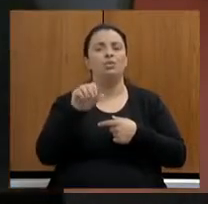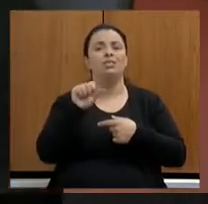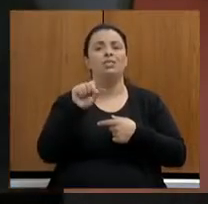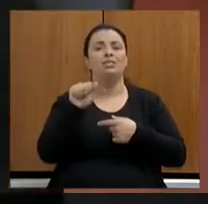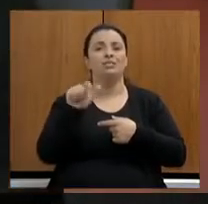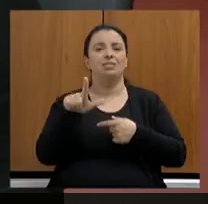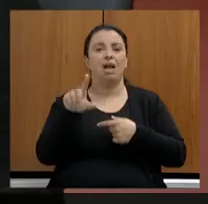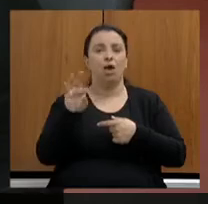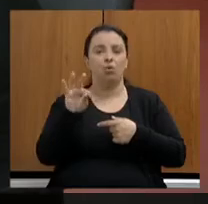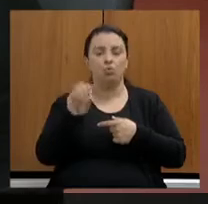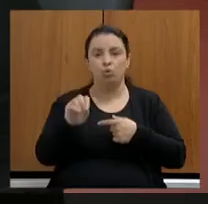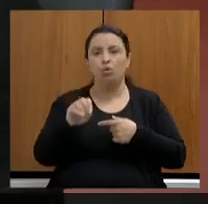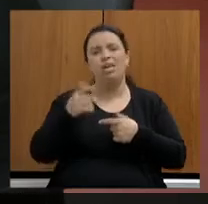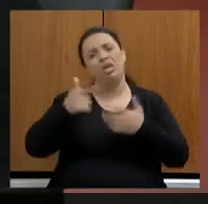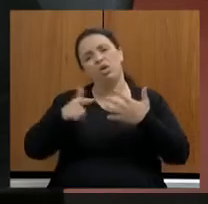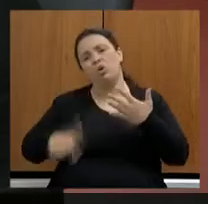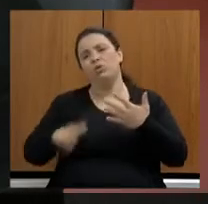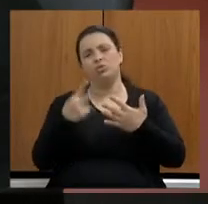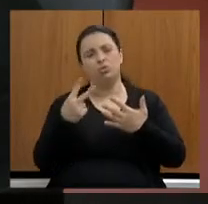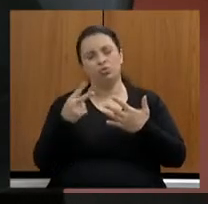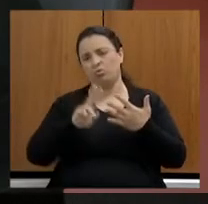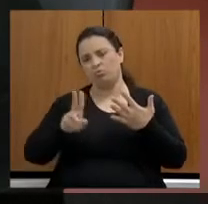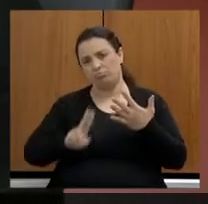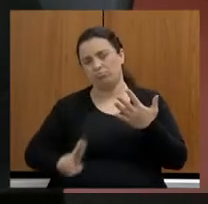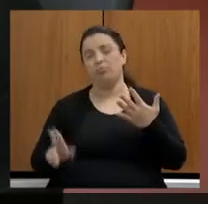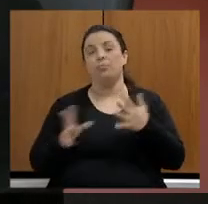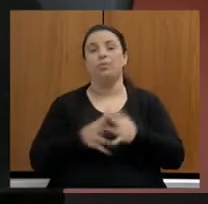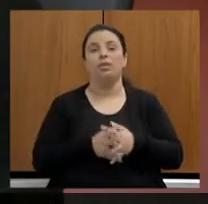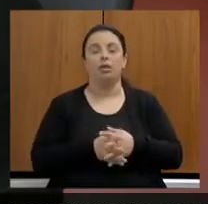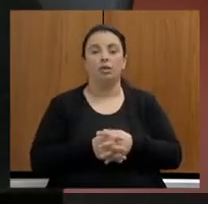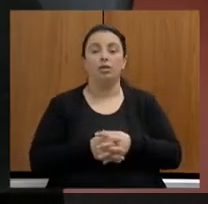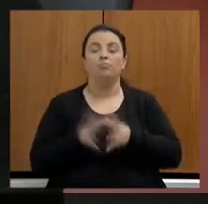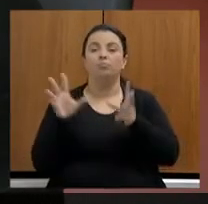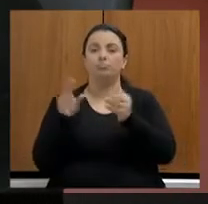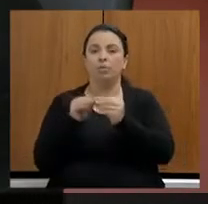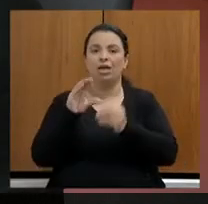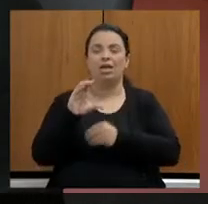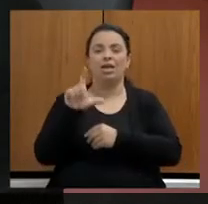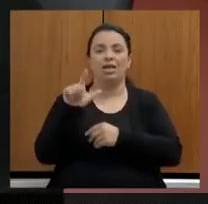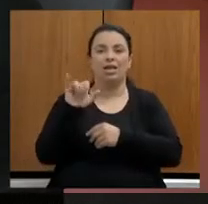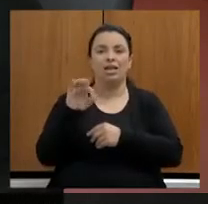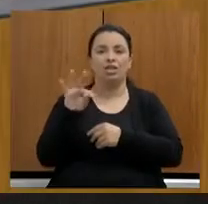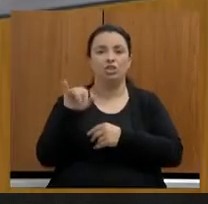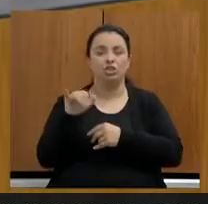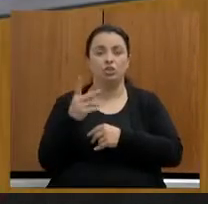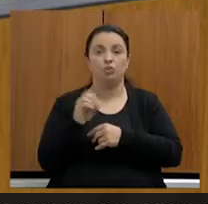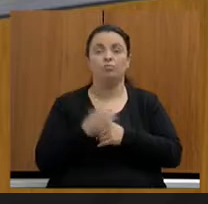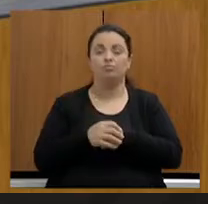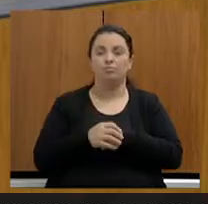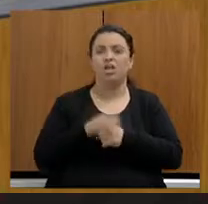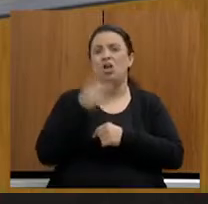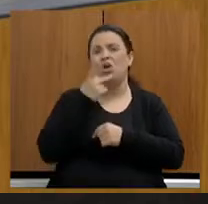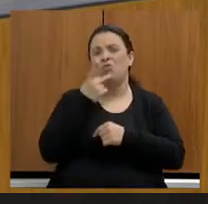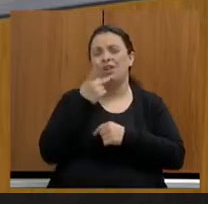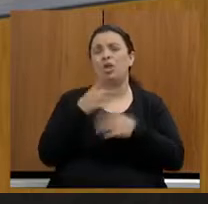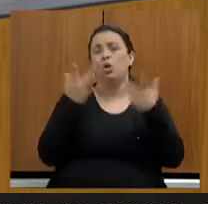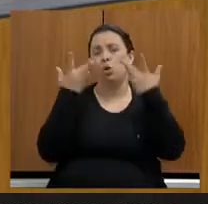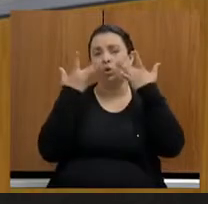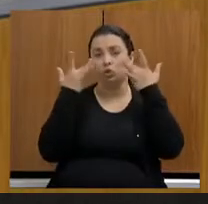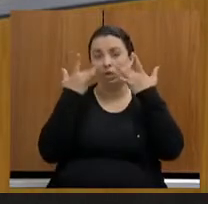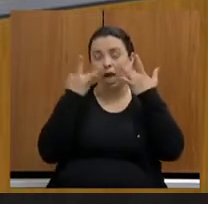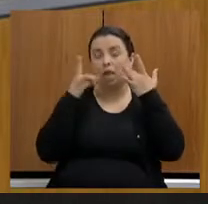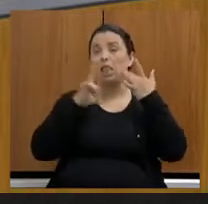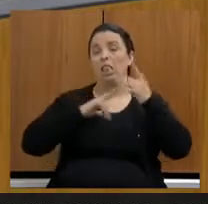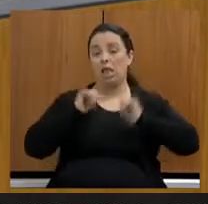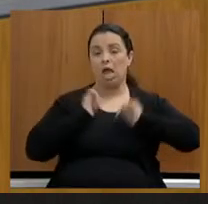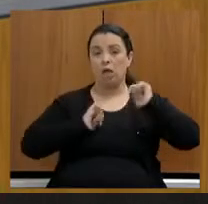pelas considerações a deputado Cleitinho Azevedo Como eu disse que o teatro é só muda os atores foi por isso